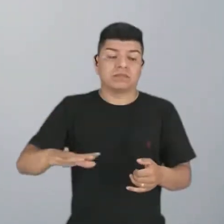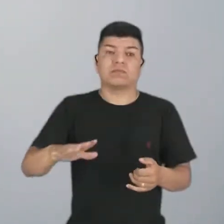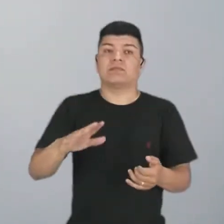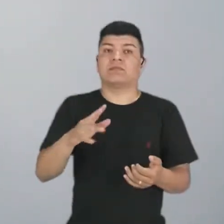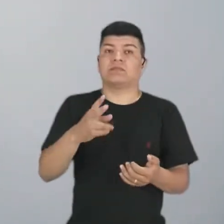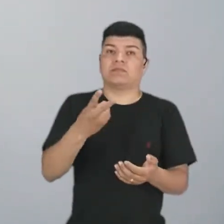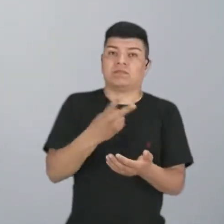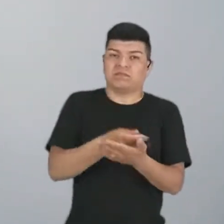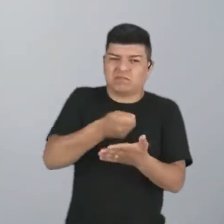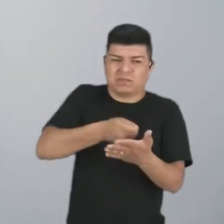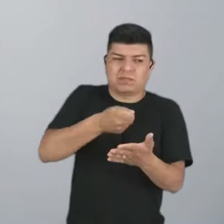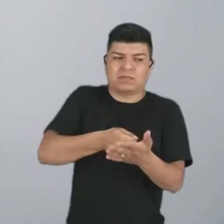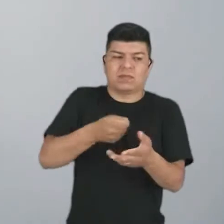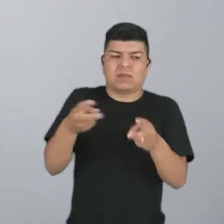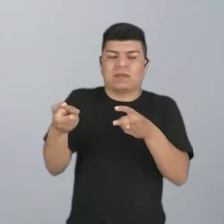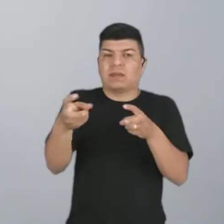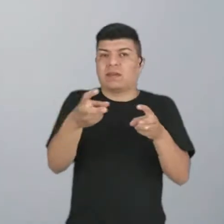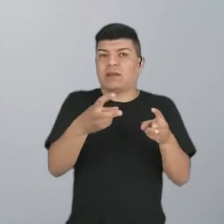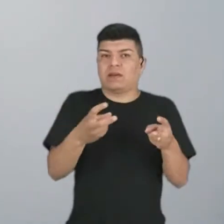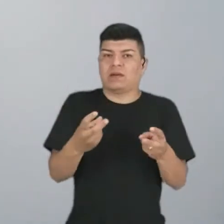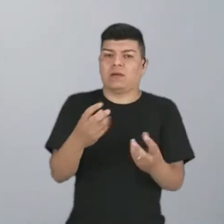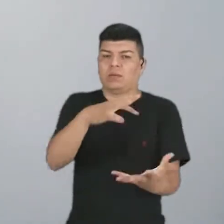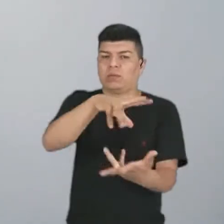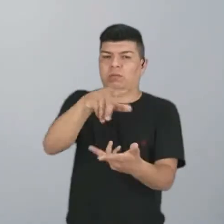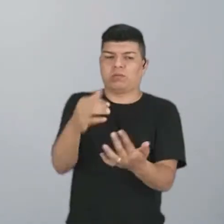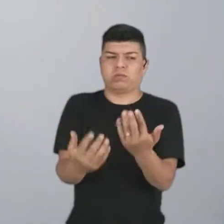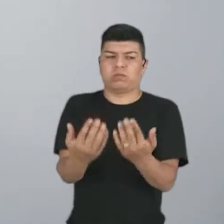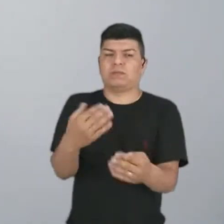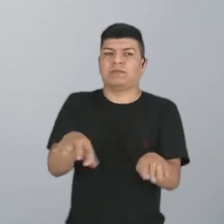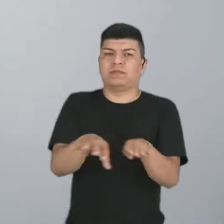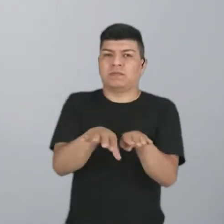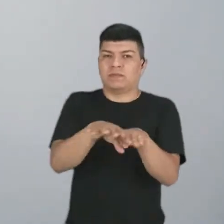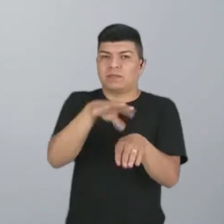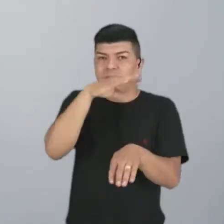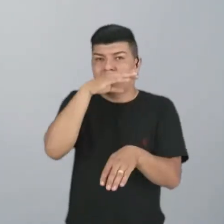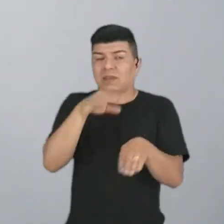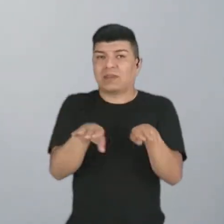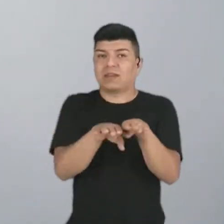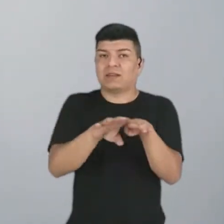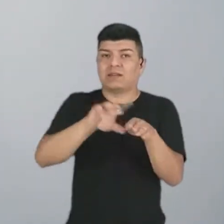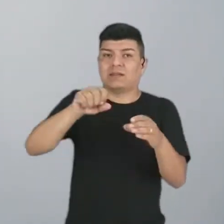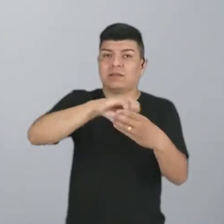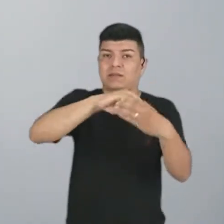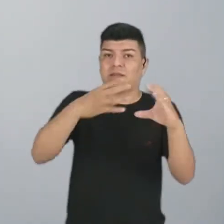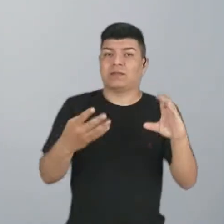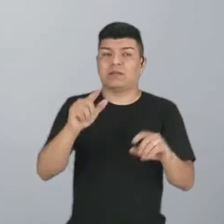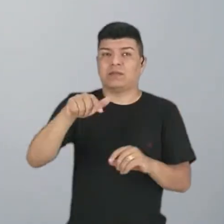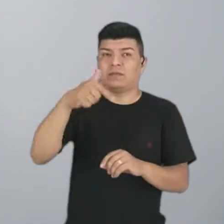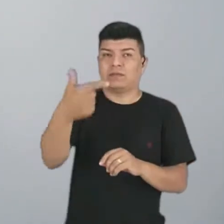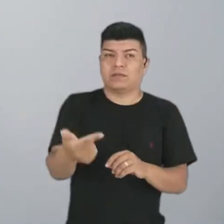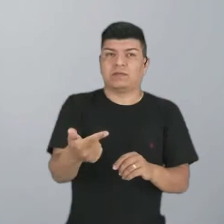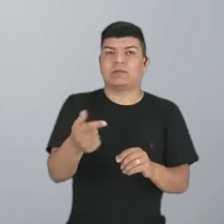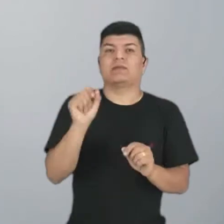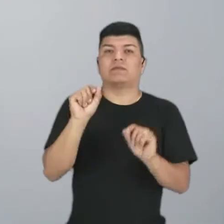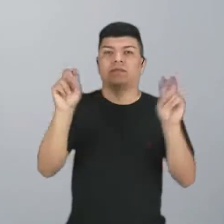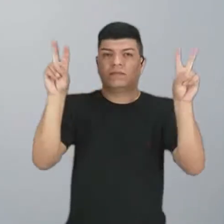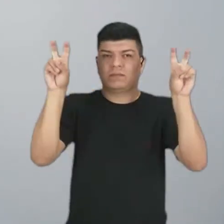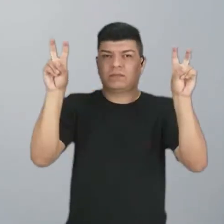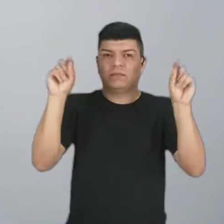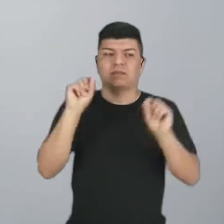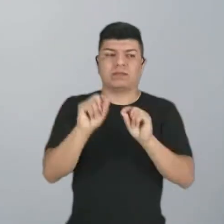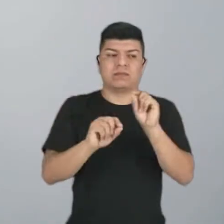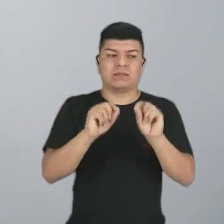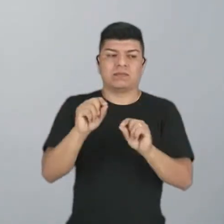sendo exploradas, da questão do aquecimento global. E a outra característica é que são assuntos